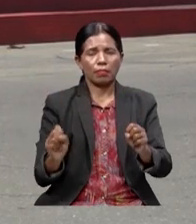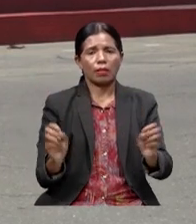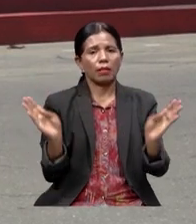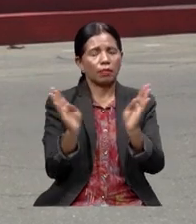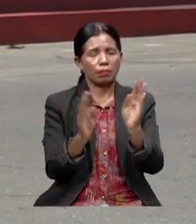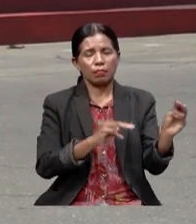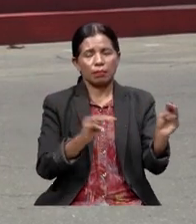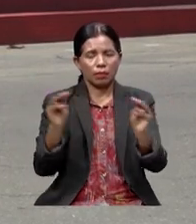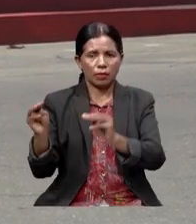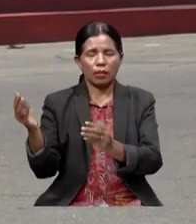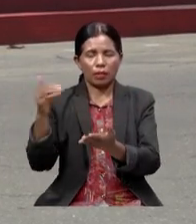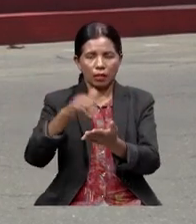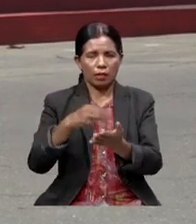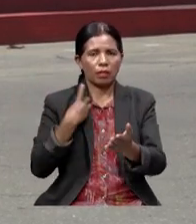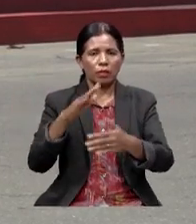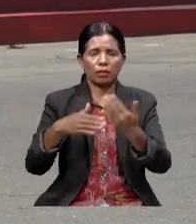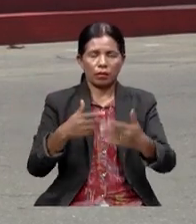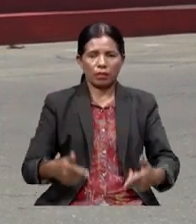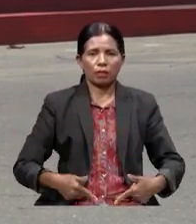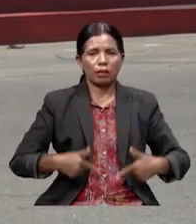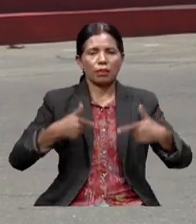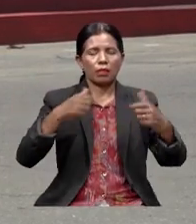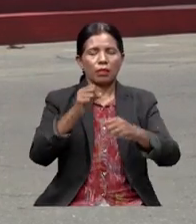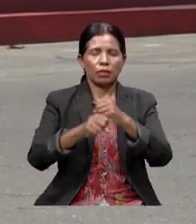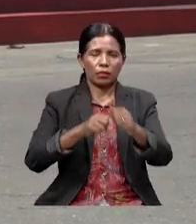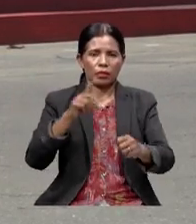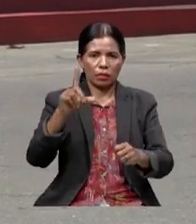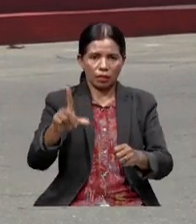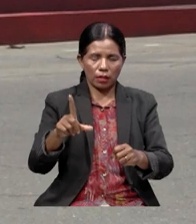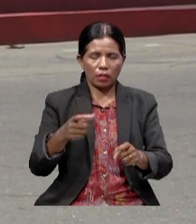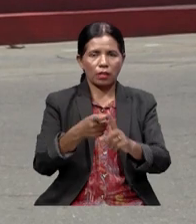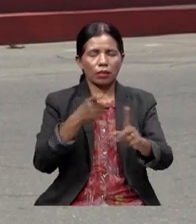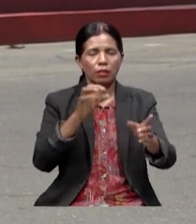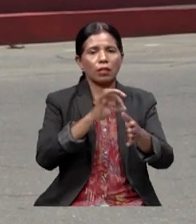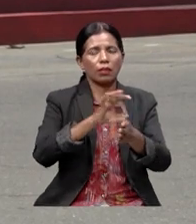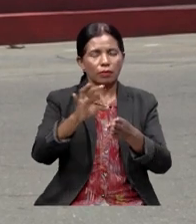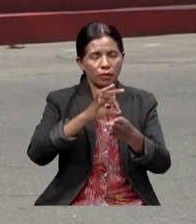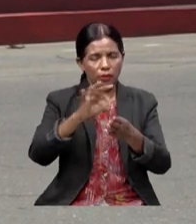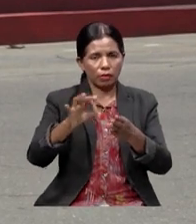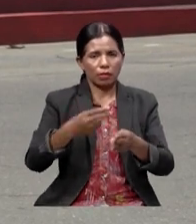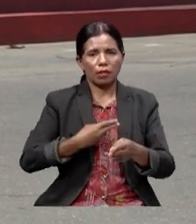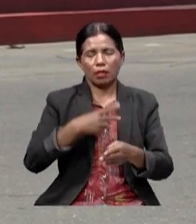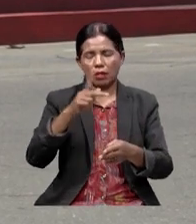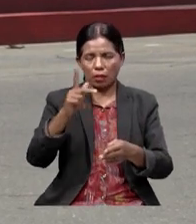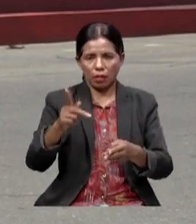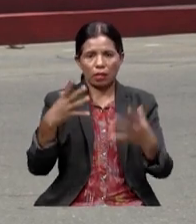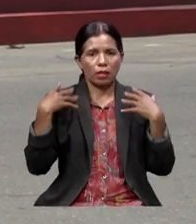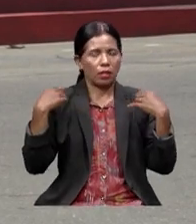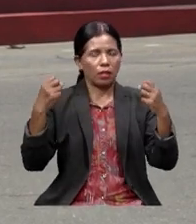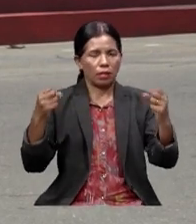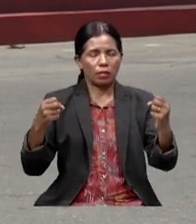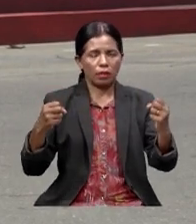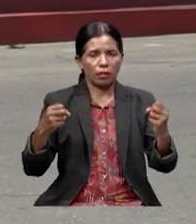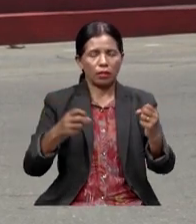hikas. Ita hotu iha moris social liusi formação karakter. A força lição